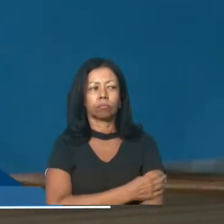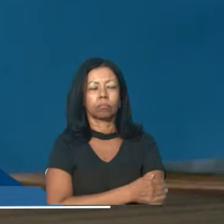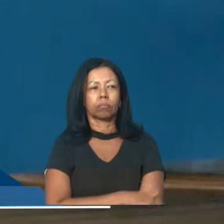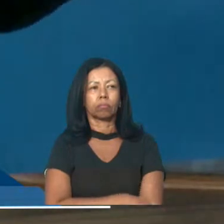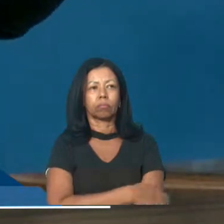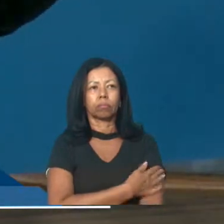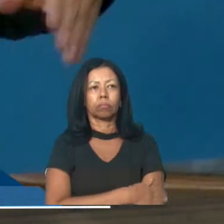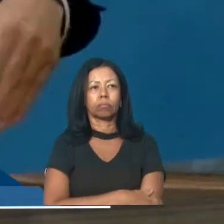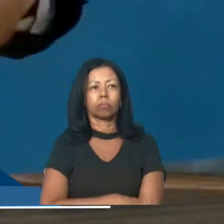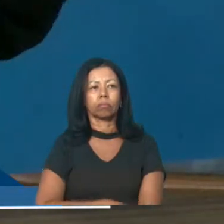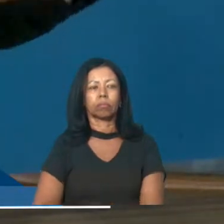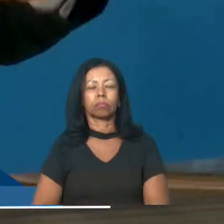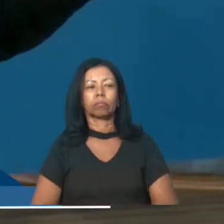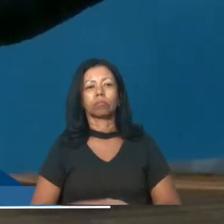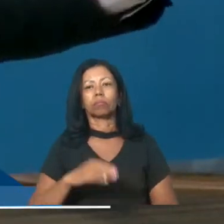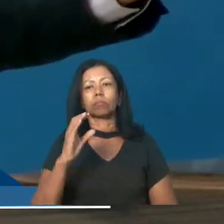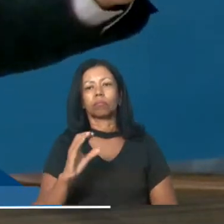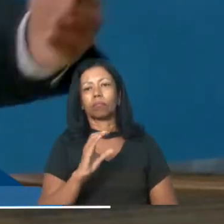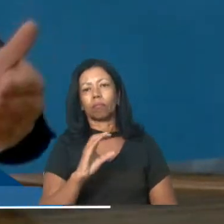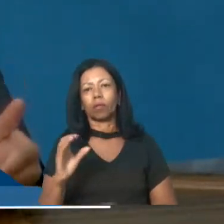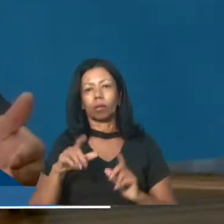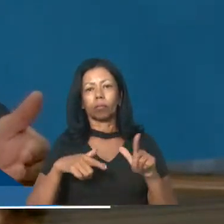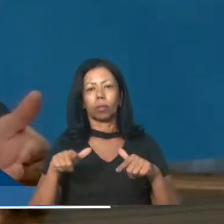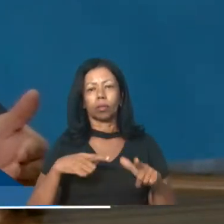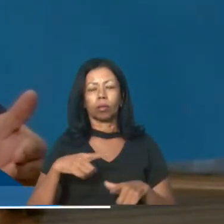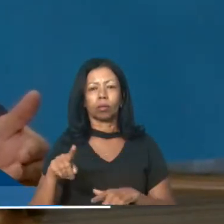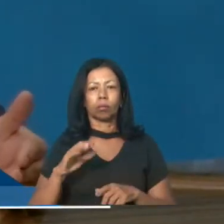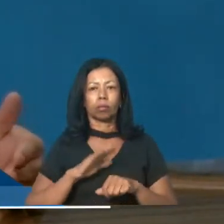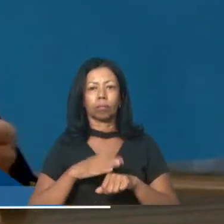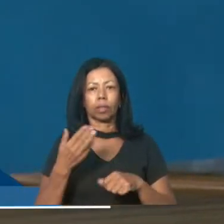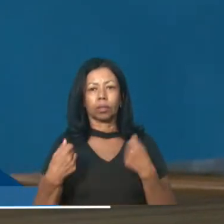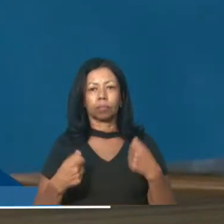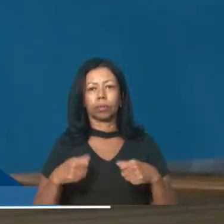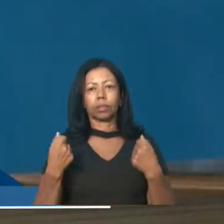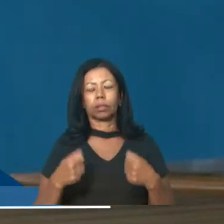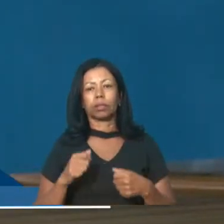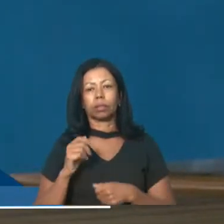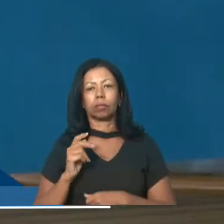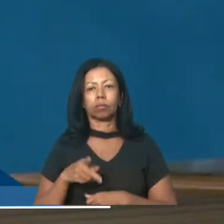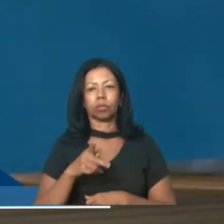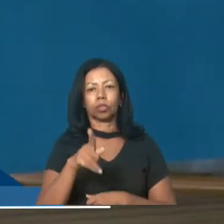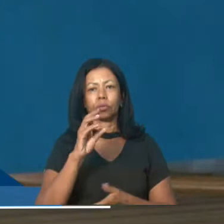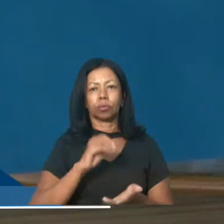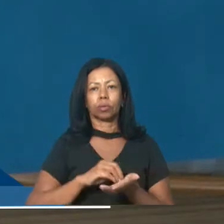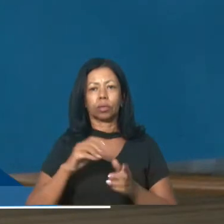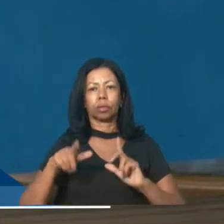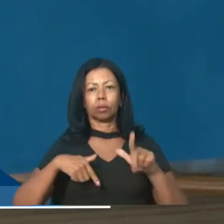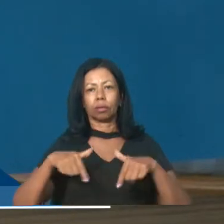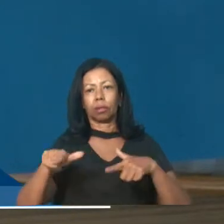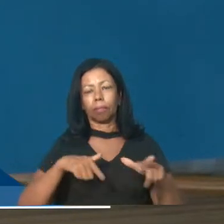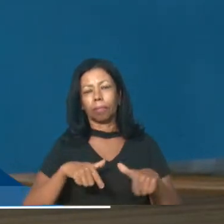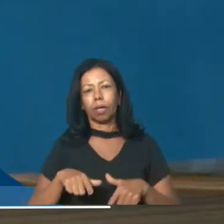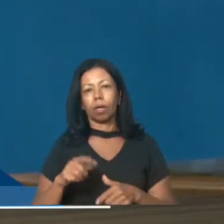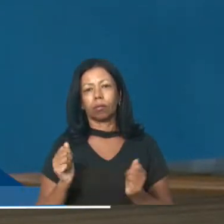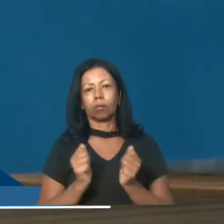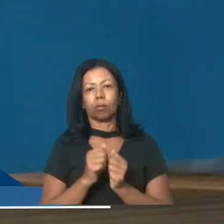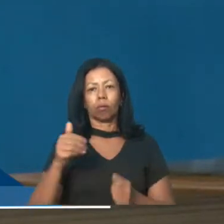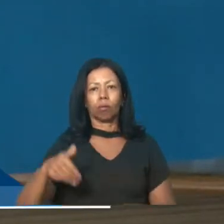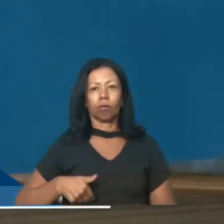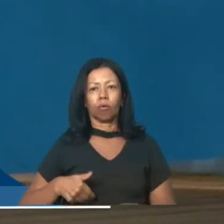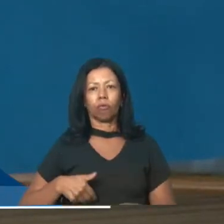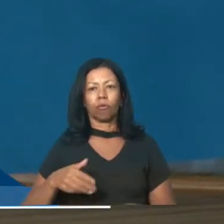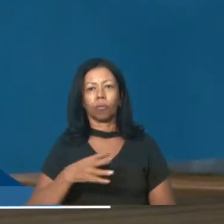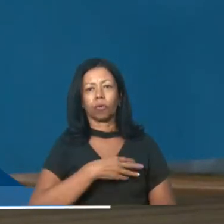aí para aqueles que mais precisam, mas aqueles que mais precisam, Sérgio, continuam desempregados, passando fome, e seus filhos não têm